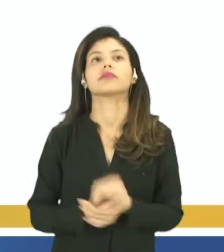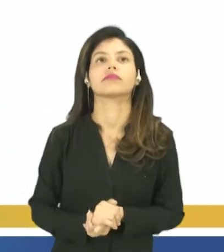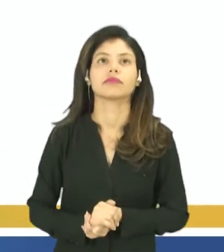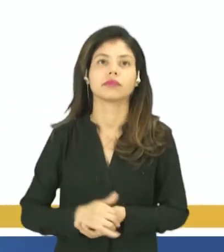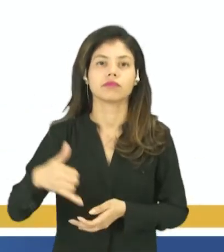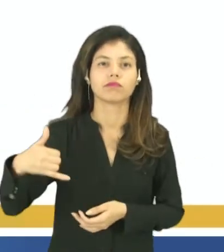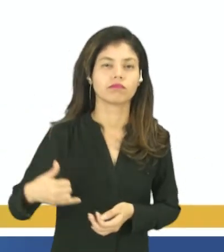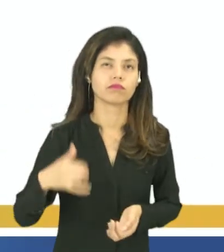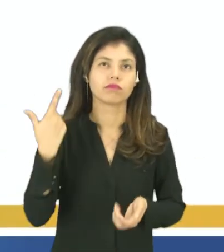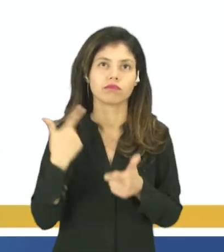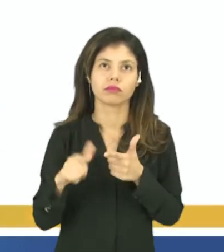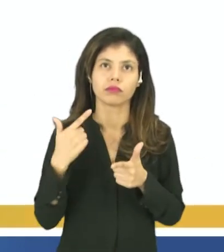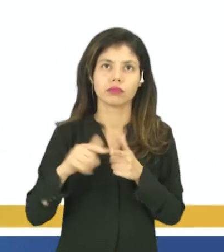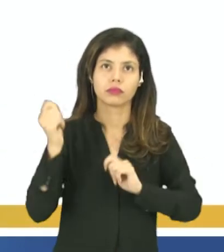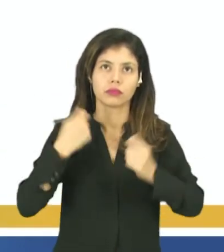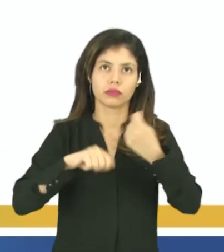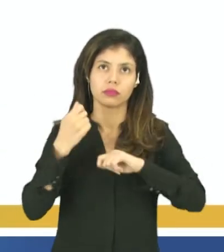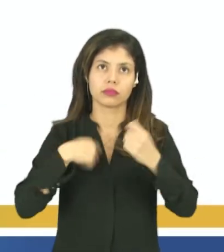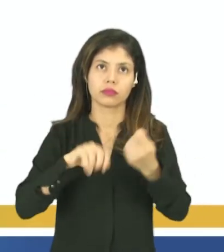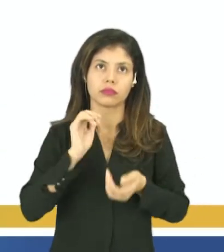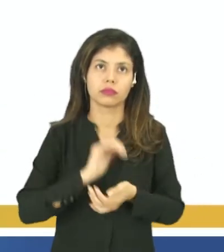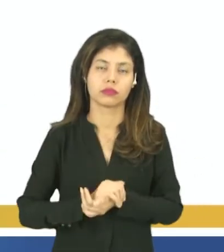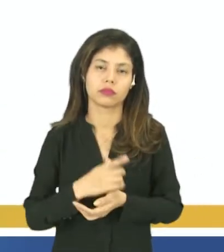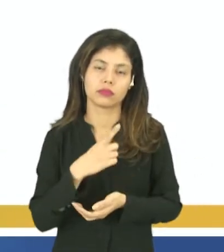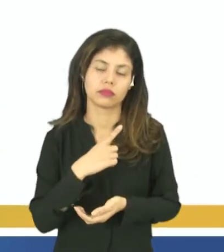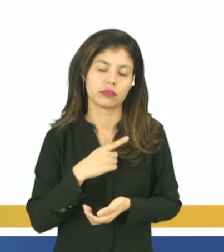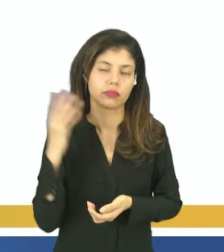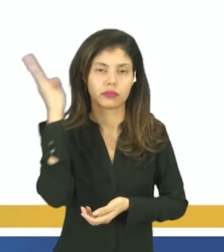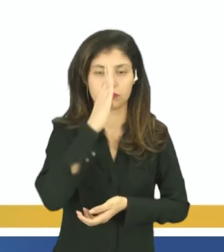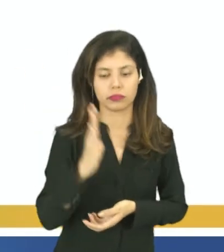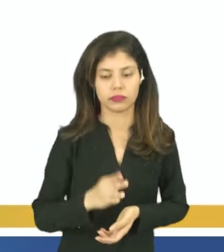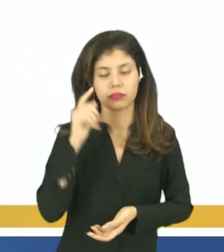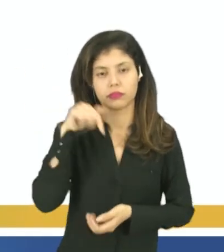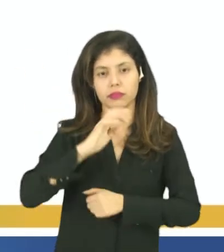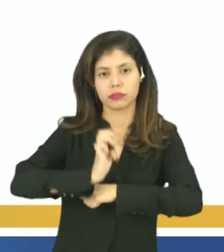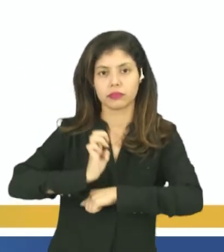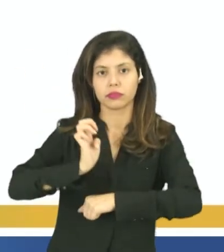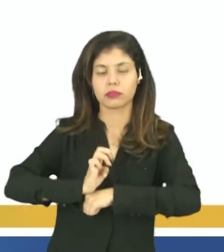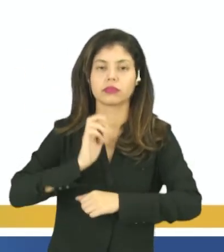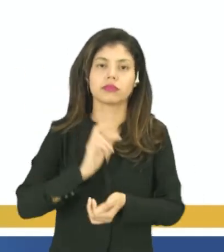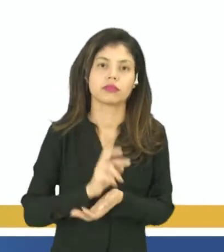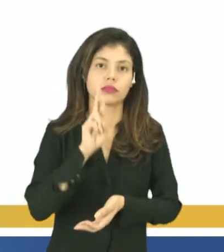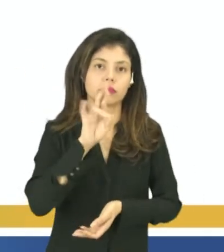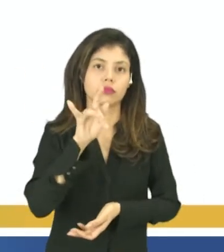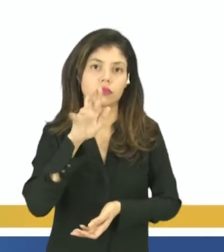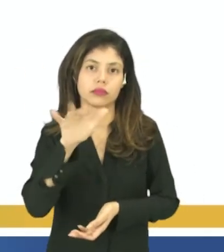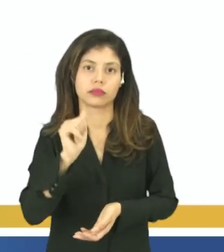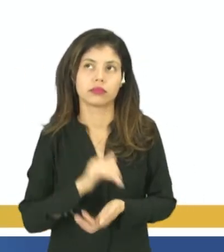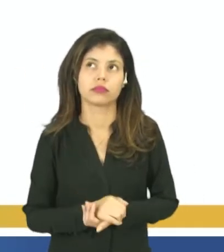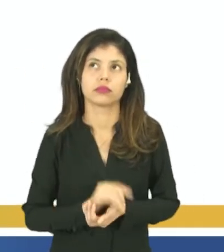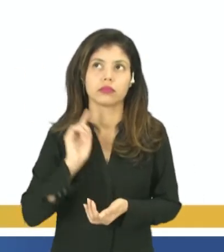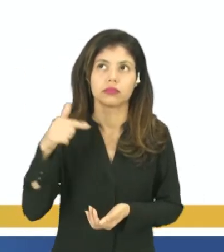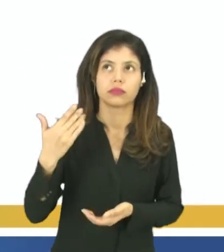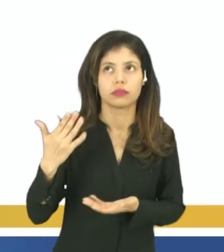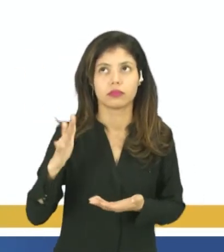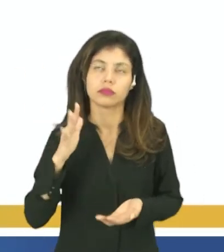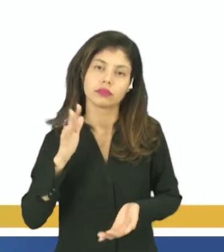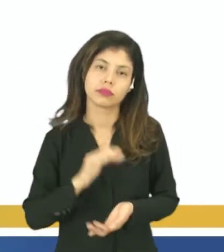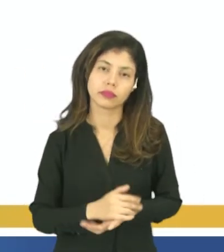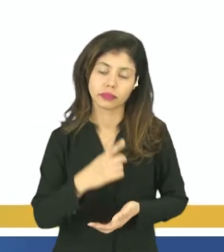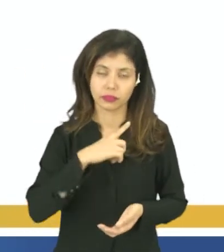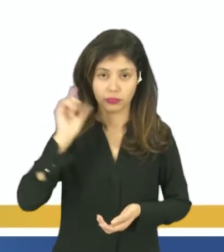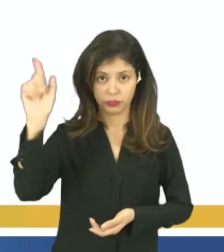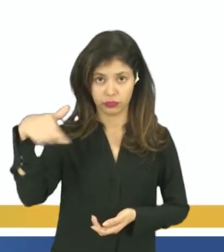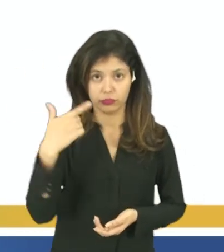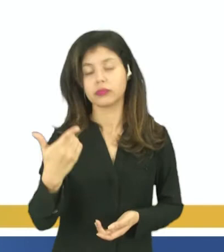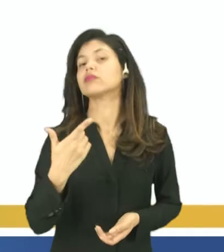na fronteira da Venezuela com o Brasil, principalmente no nosso estado de Roraima, ali por Pacaraima, tem uma